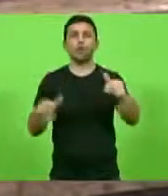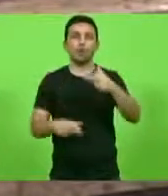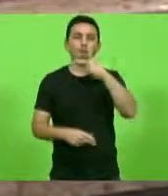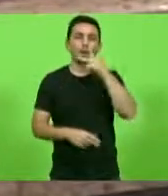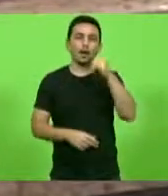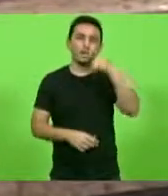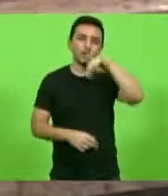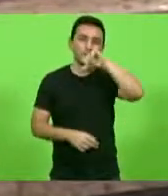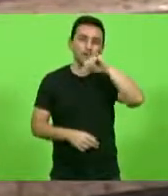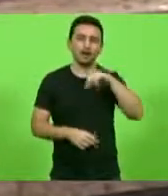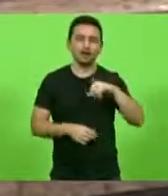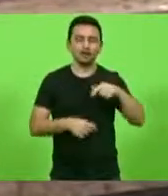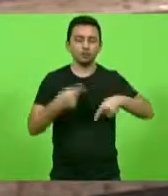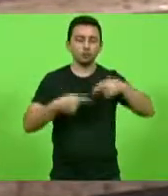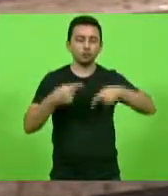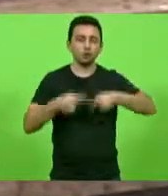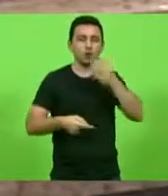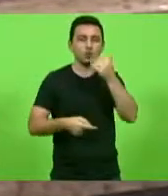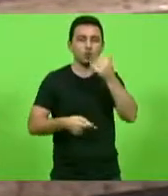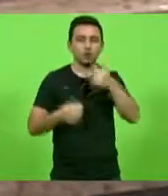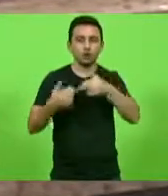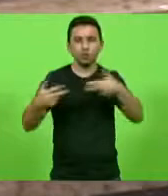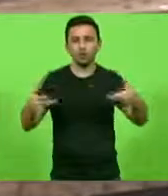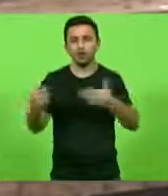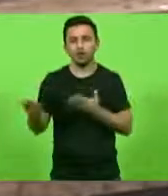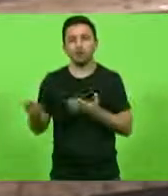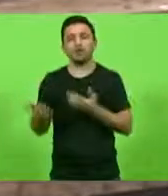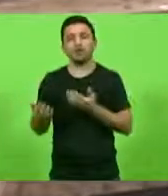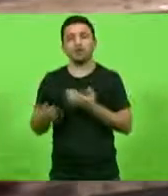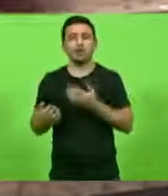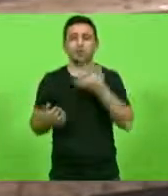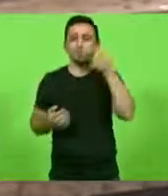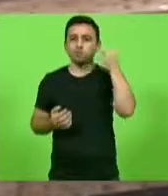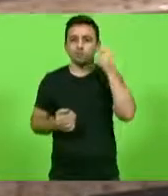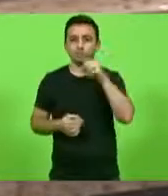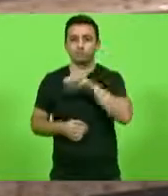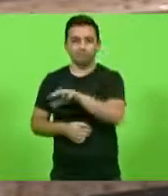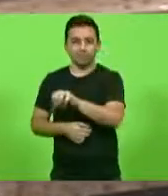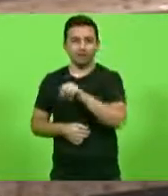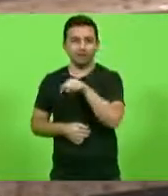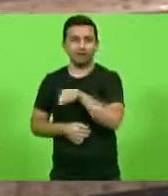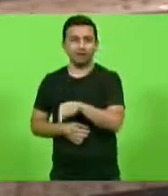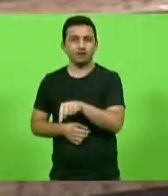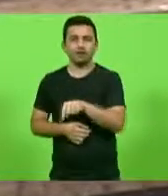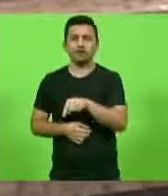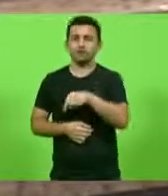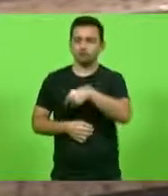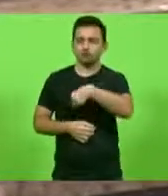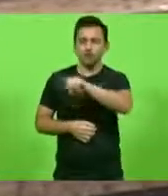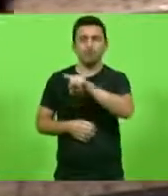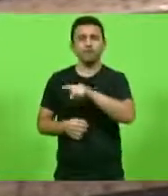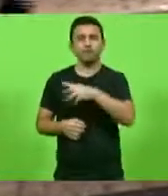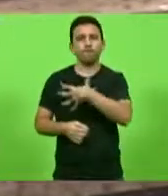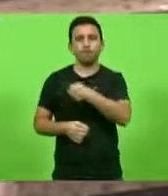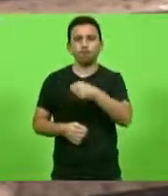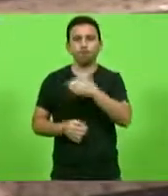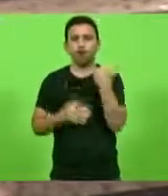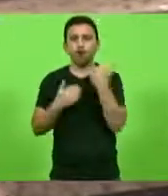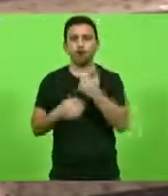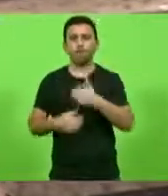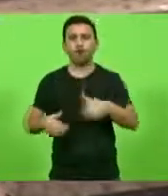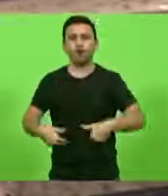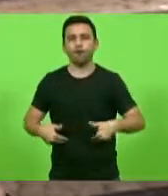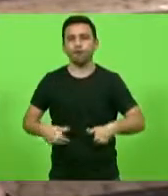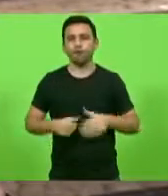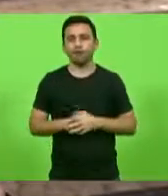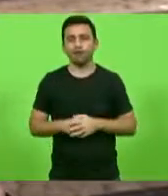discutindo alimentos em relação à guarda de um filho. Ah, você não deu tanto, eu não vou dar tanto. Então, teu filho que morra de fome, se é do governo estadual, se é do governo